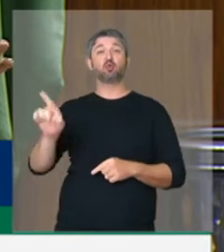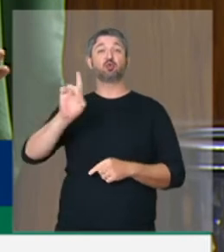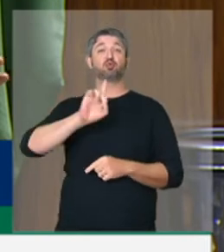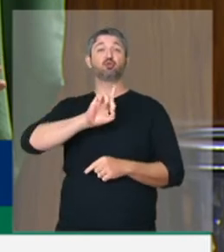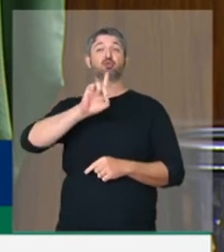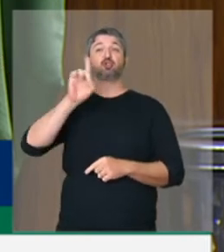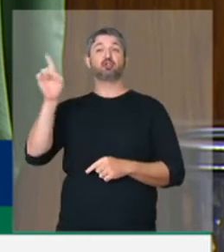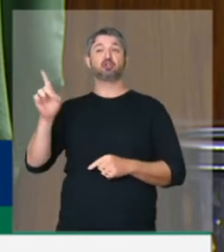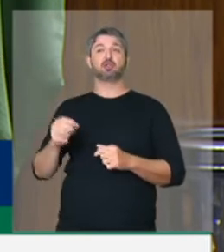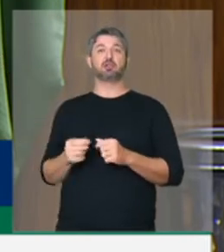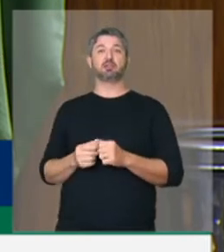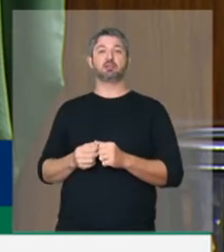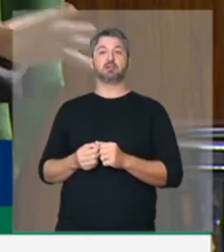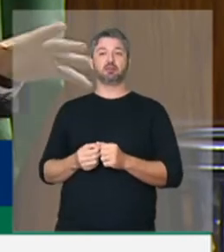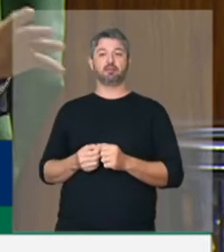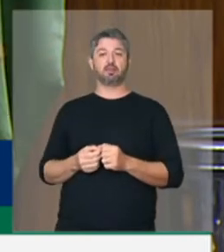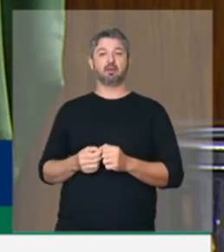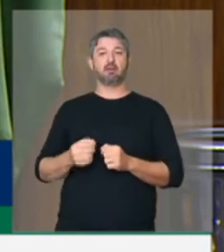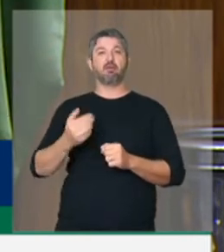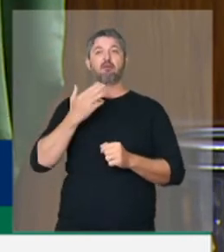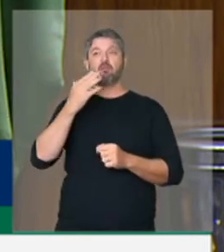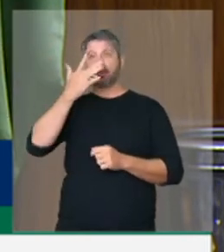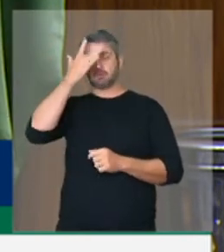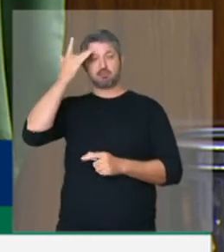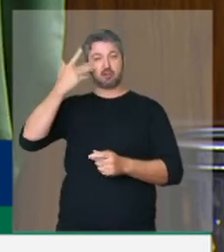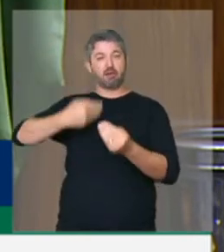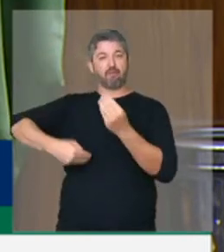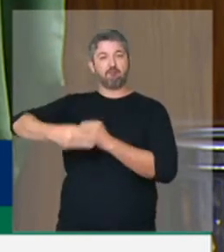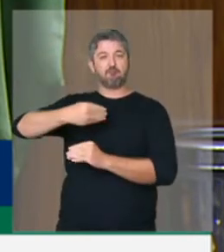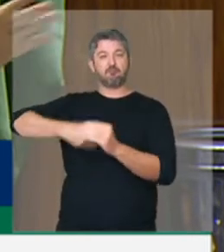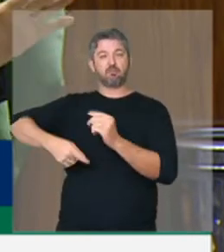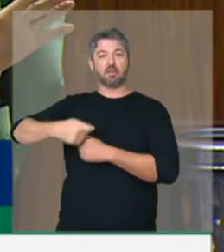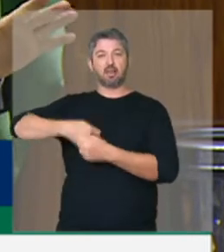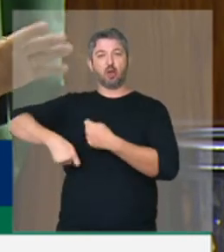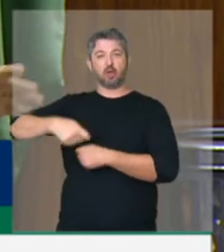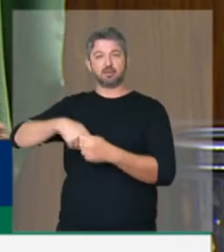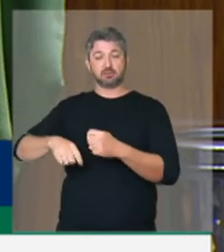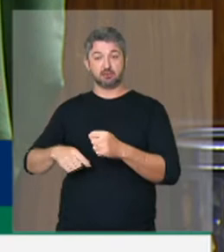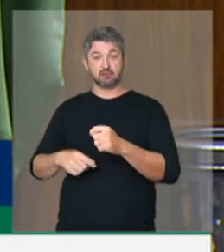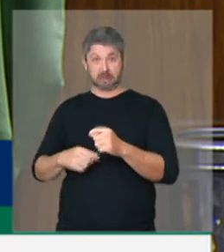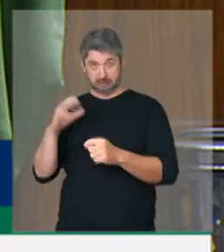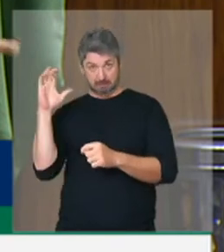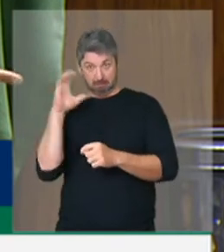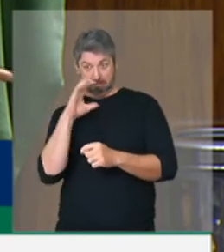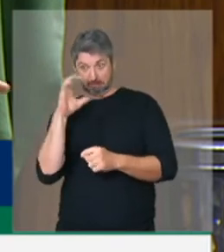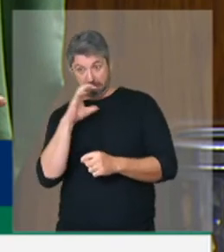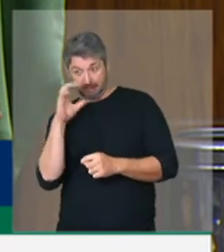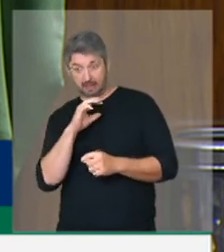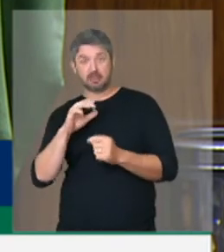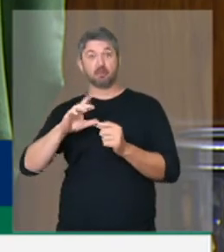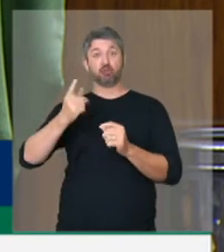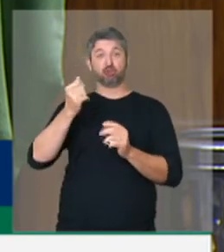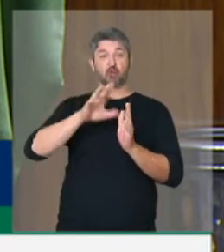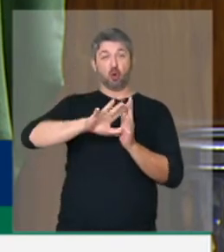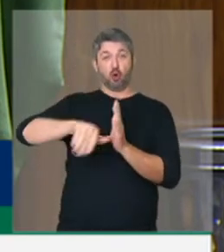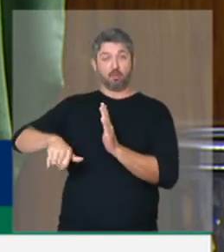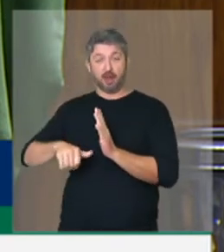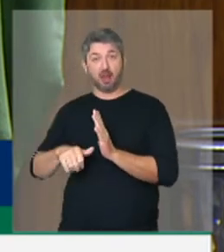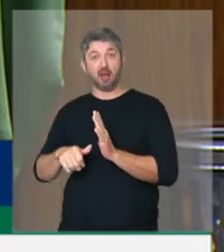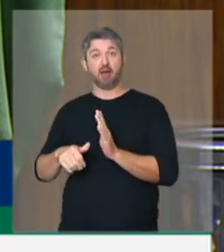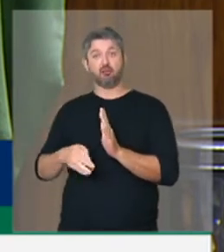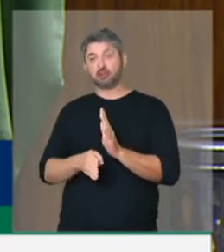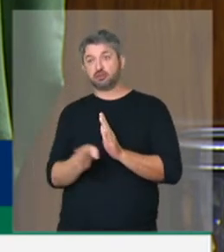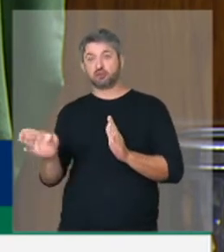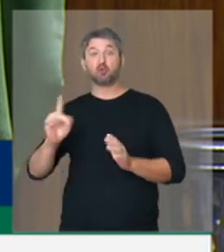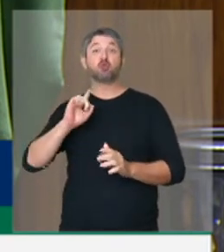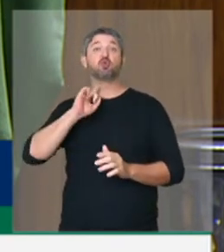vida remediada para os envolvidos na negociata. A pressa de desviar o dinheiro público, sujo de